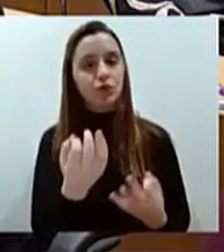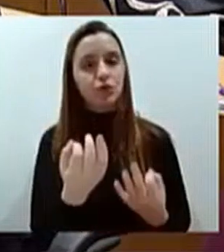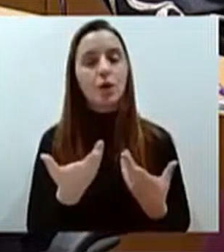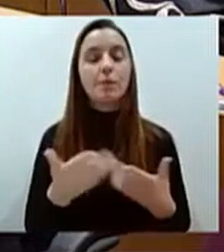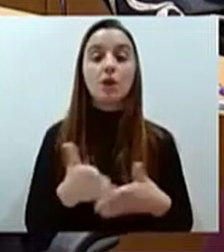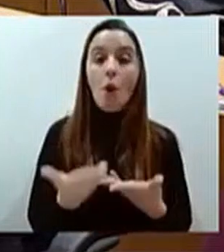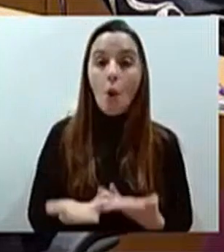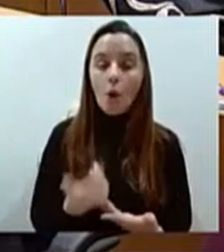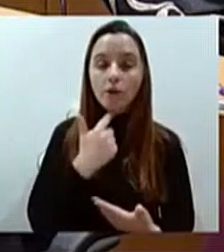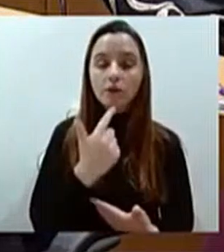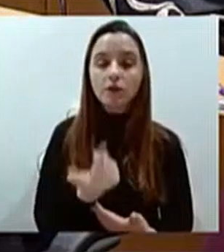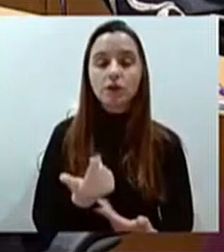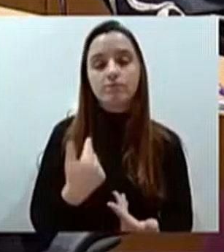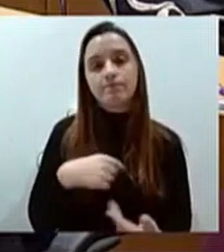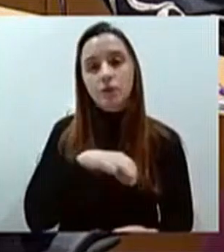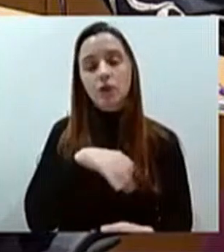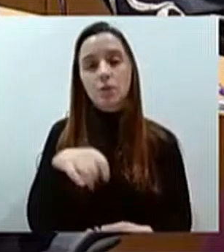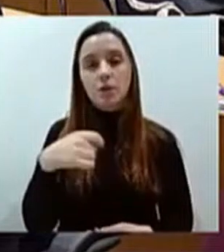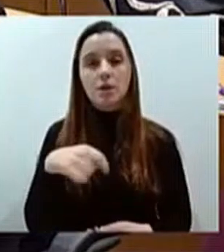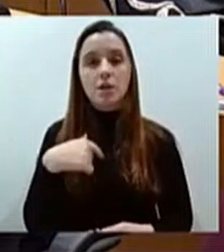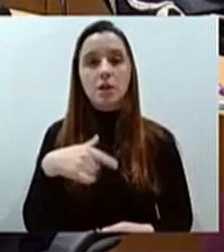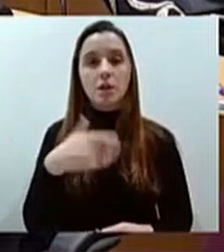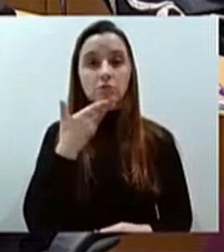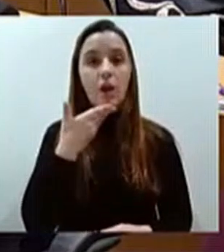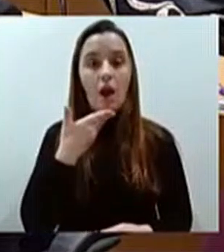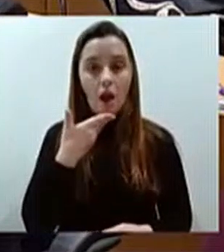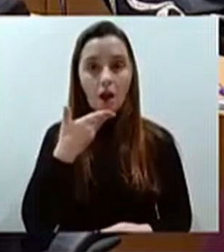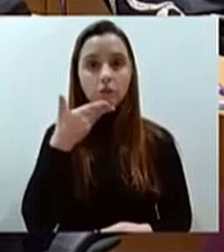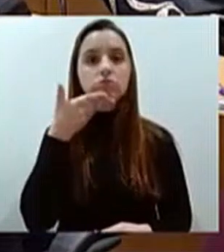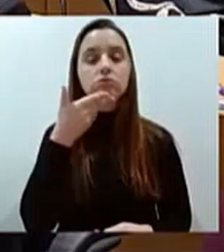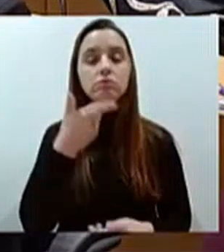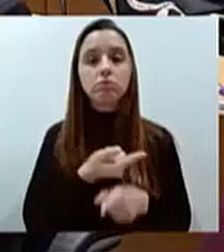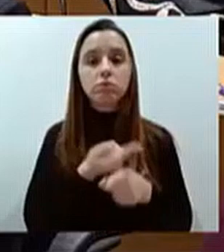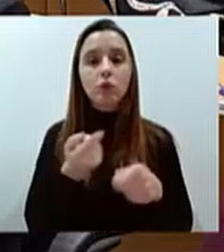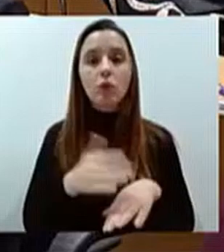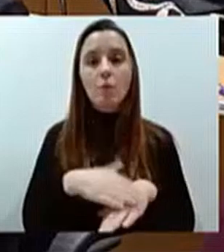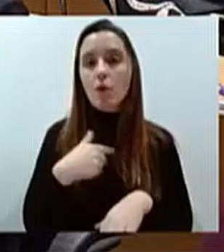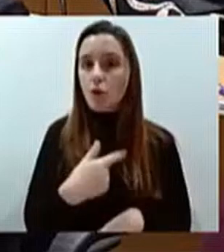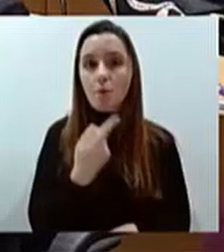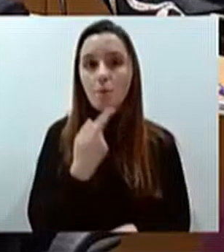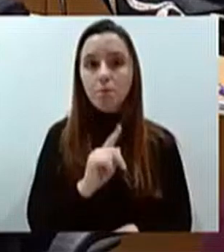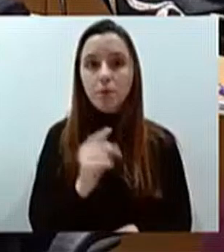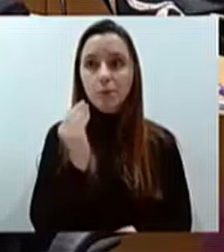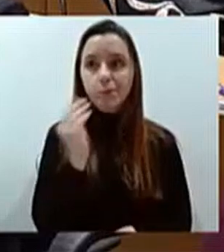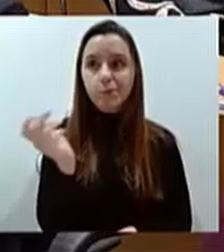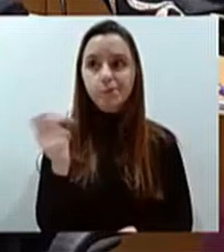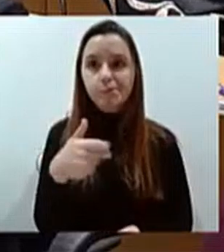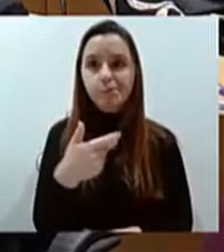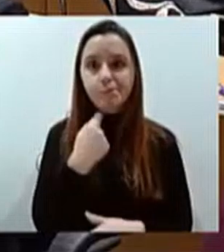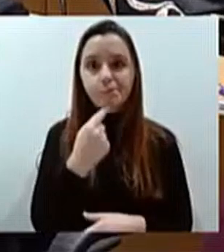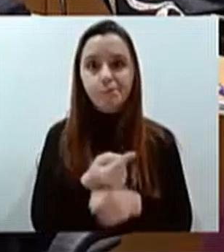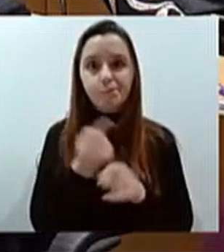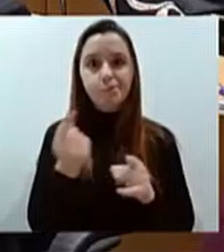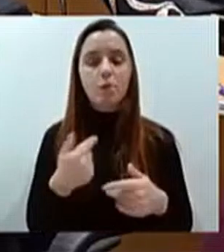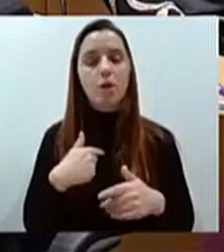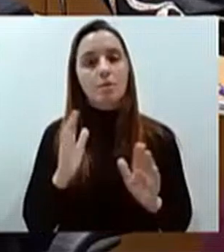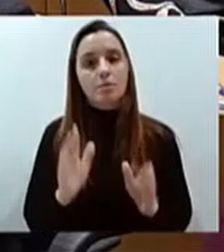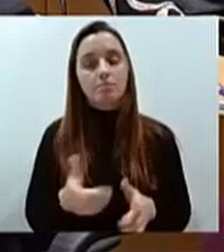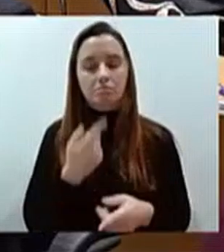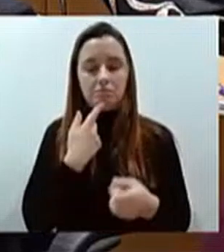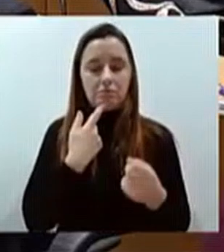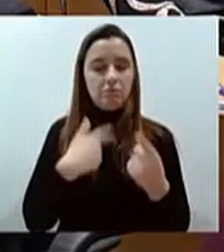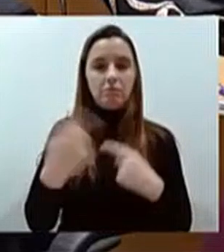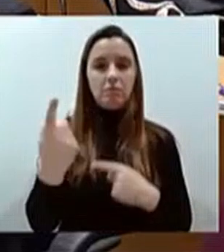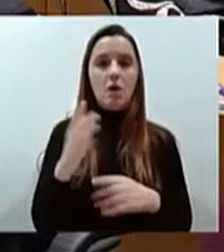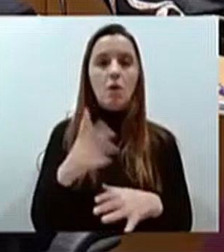eu tento segurar o queixo, porque sinceramente não percebo de onde é que veio. E, portanto, queria manifestar a minha estranheza quando lhe fiz uma